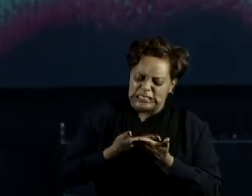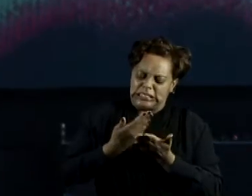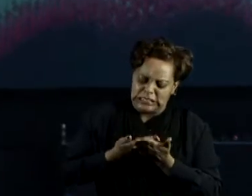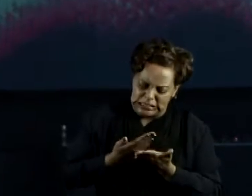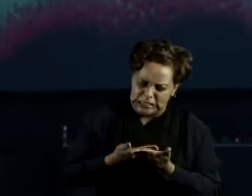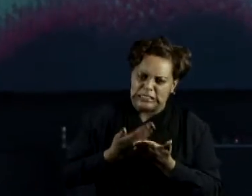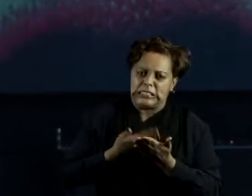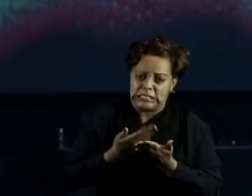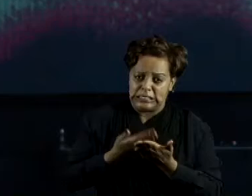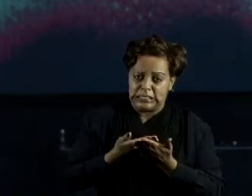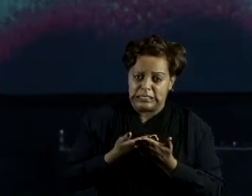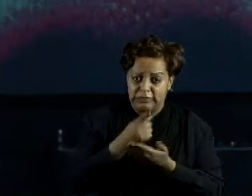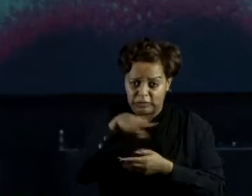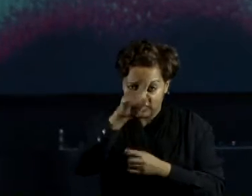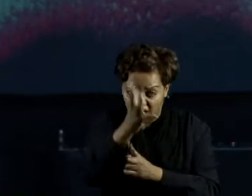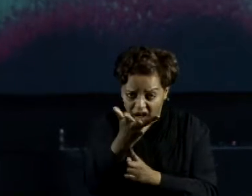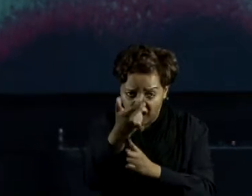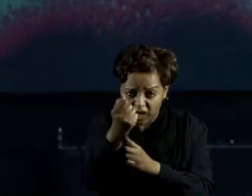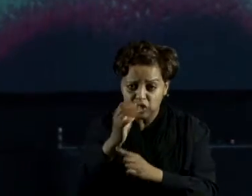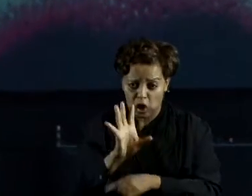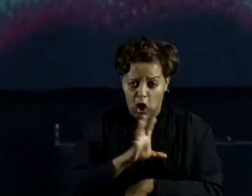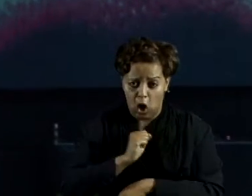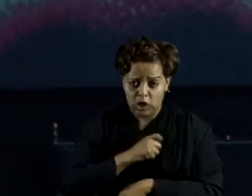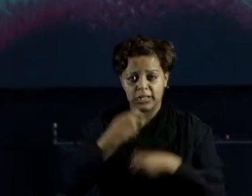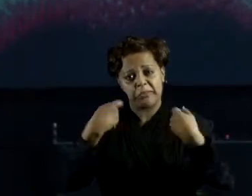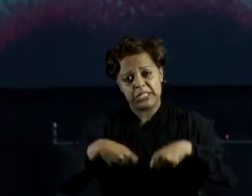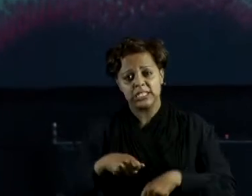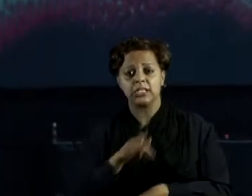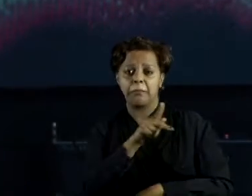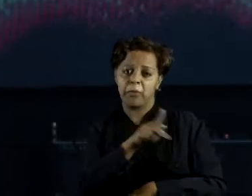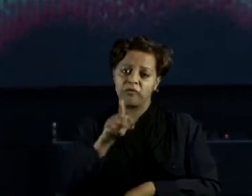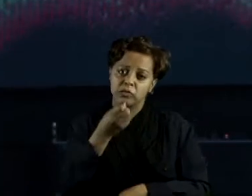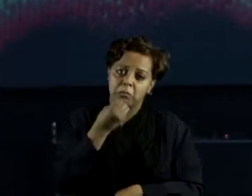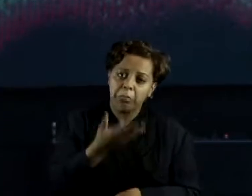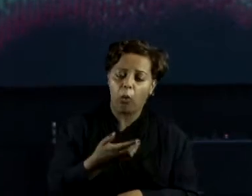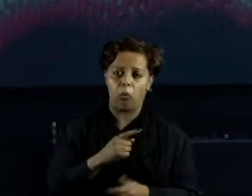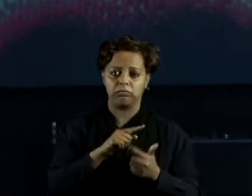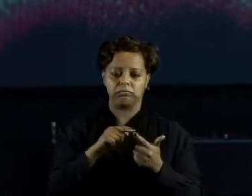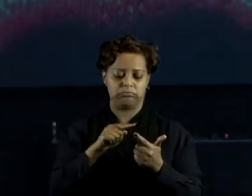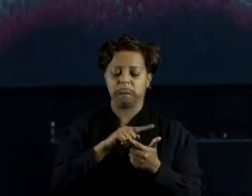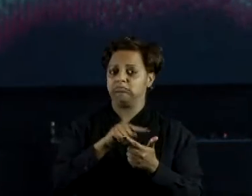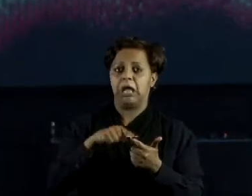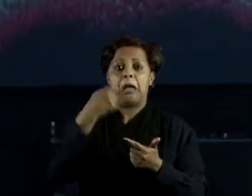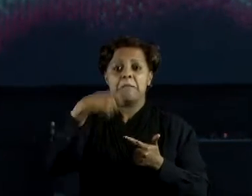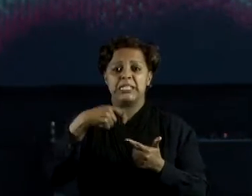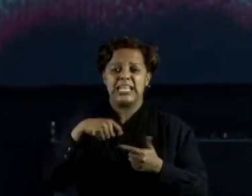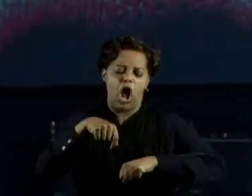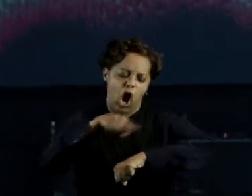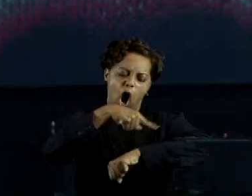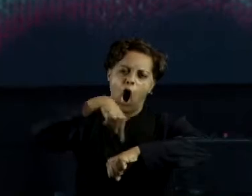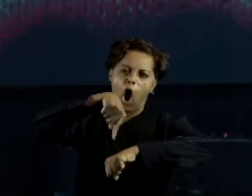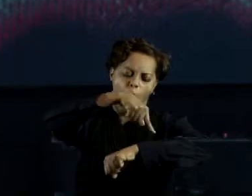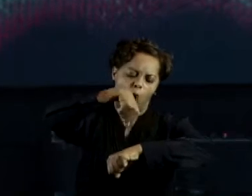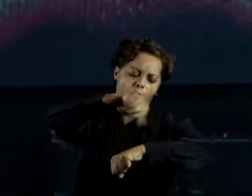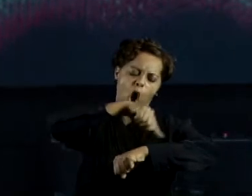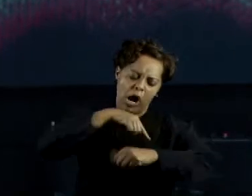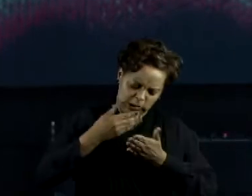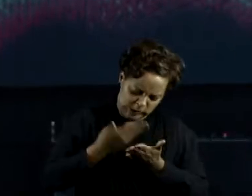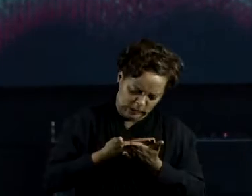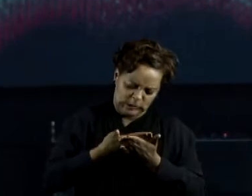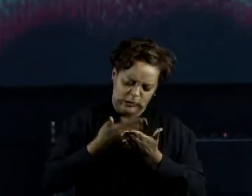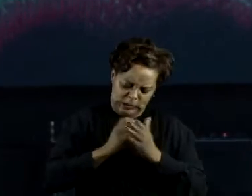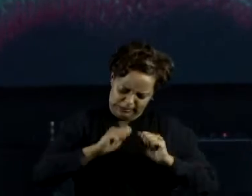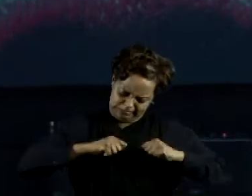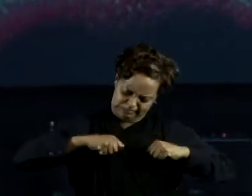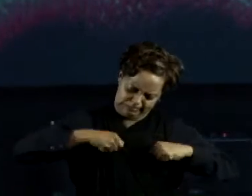de atuação é artística, você precisa de bons professores e você precisa de horas e horas e